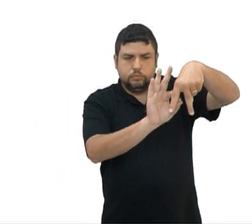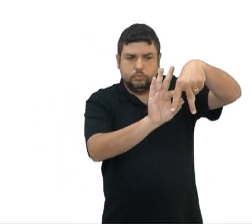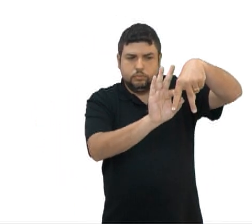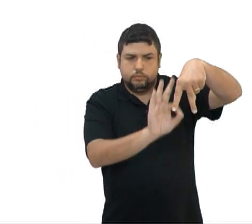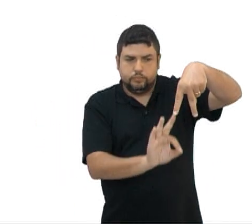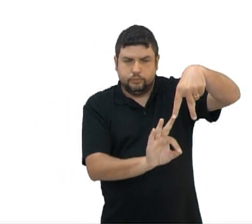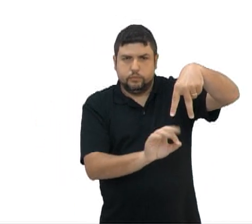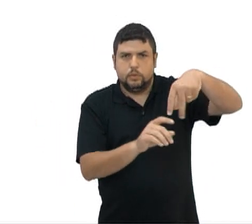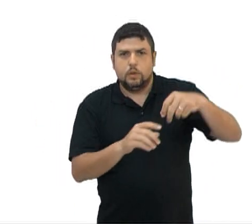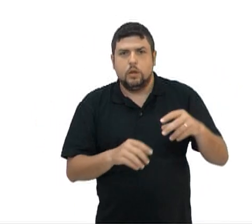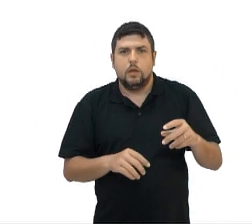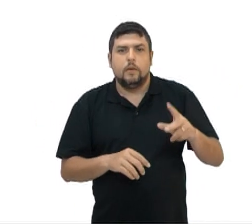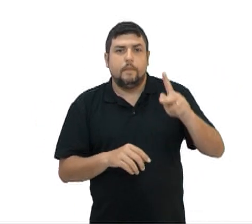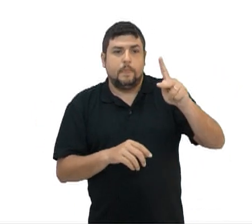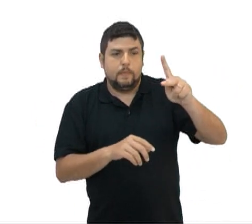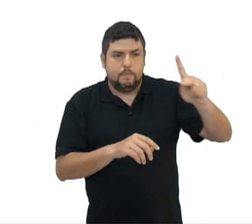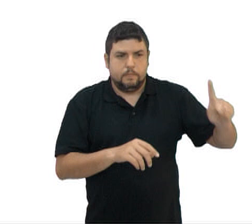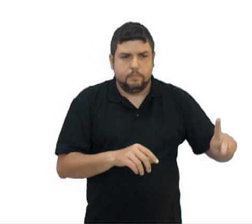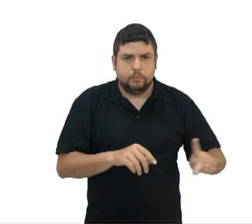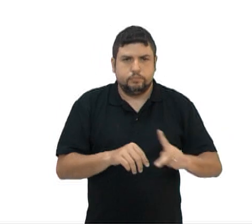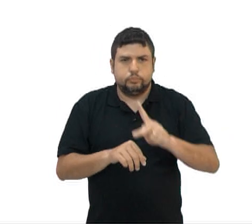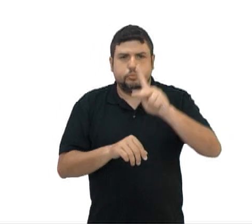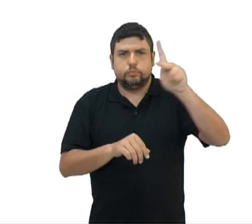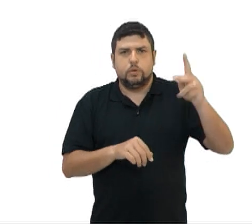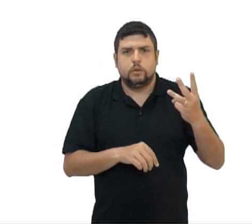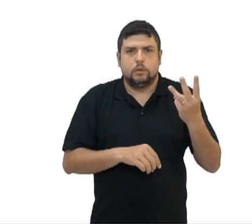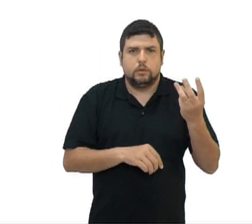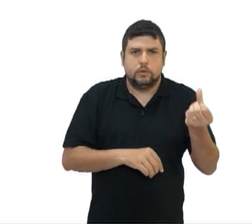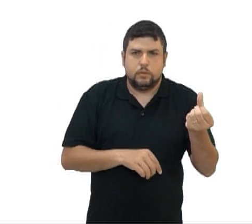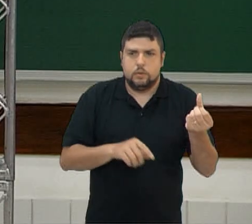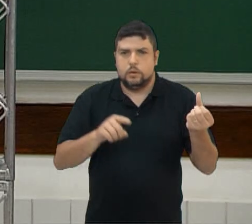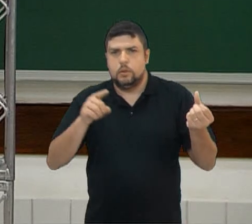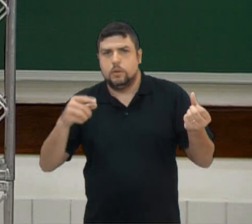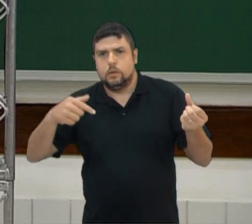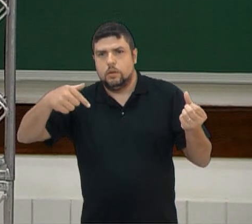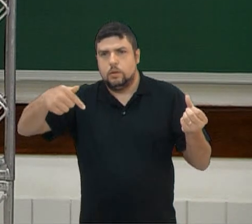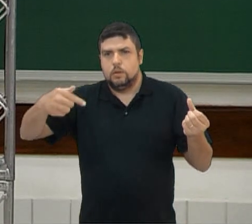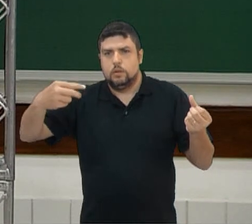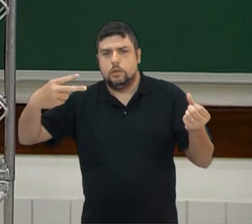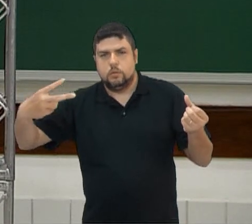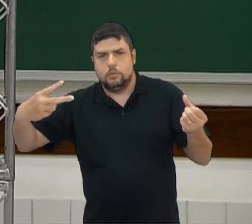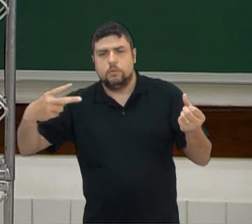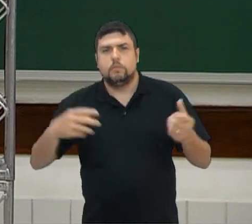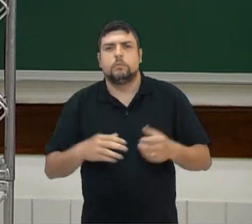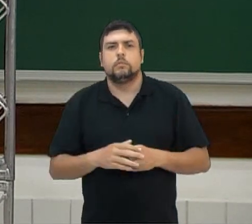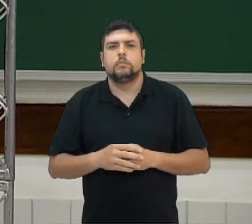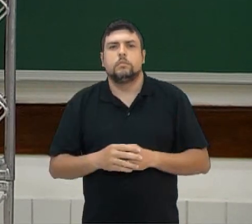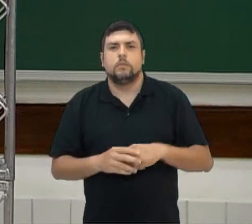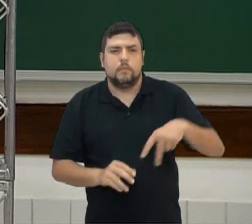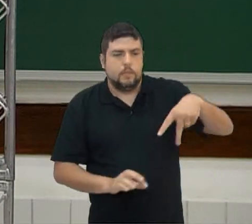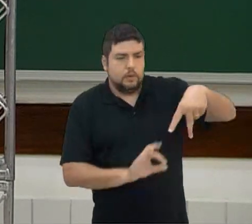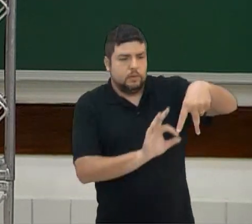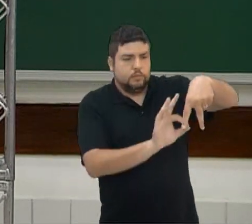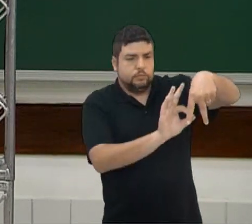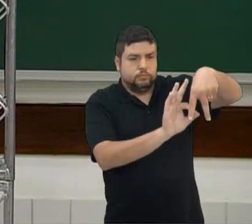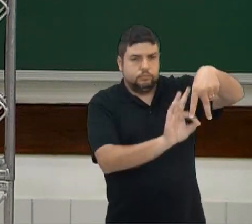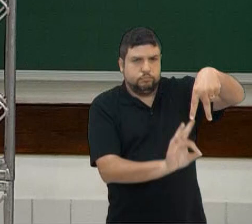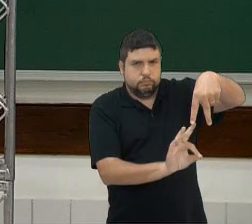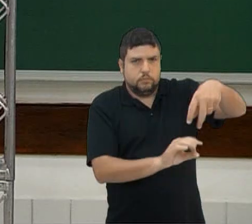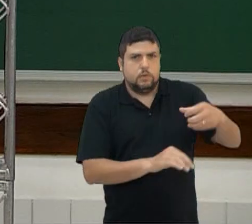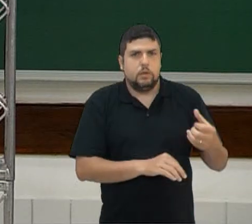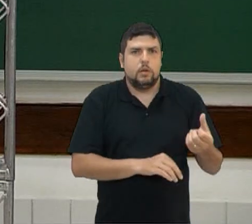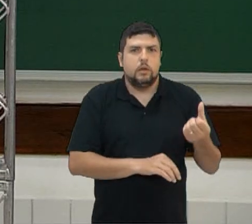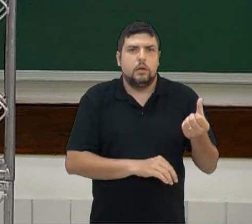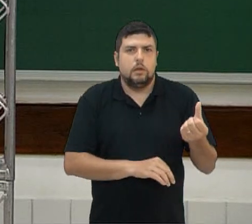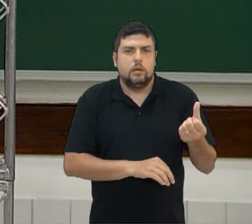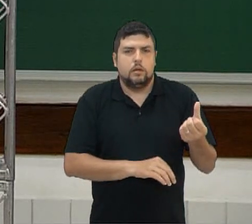do perímetro é 36, do segundo é 72. O apótema do primeiro é 6.